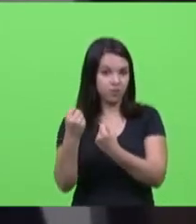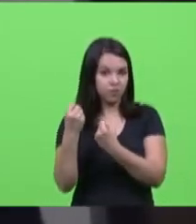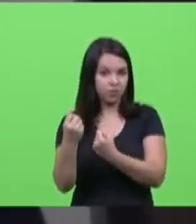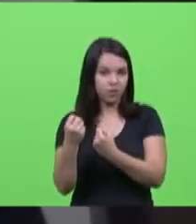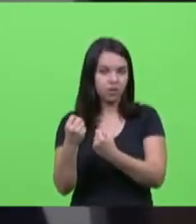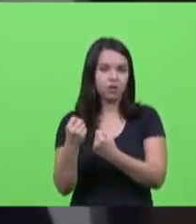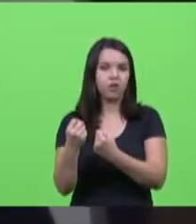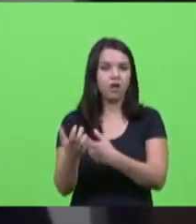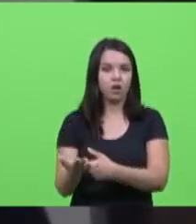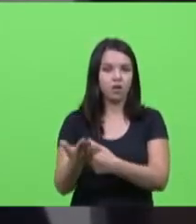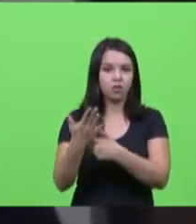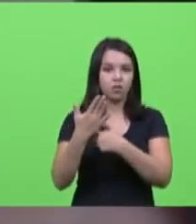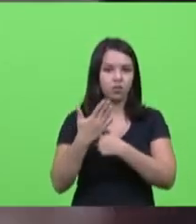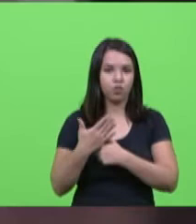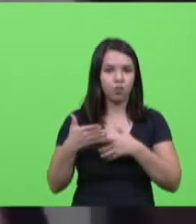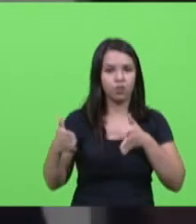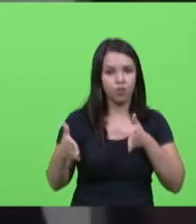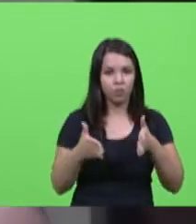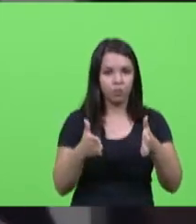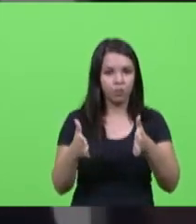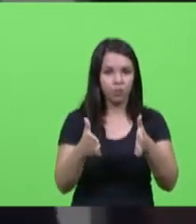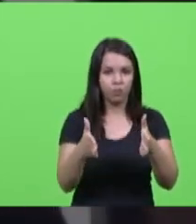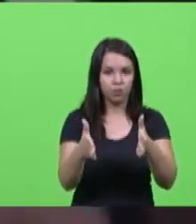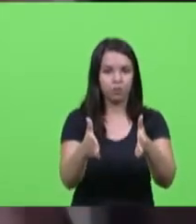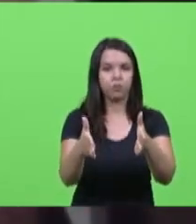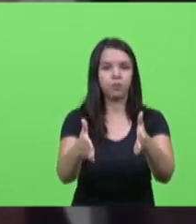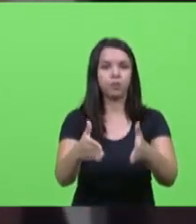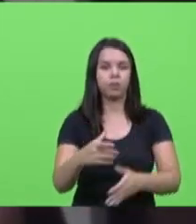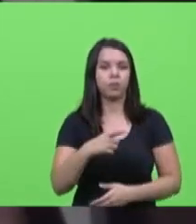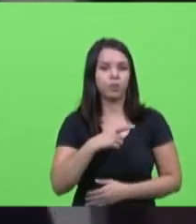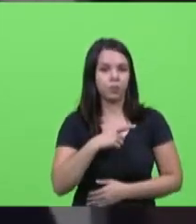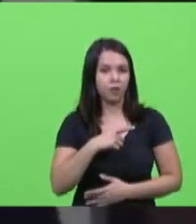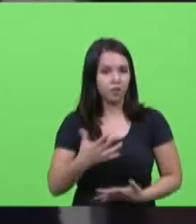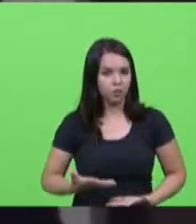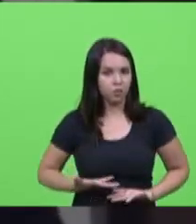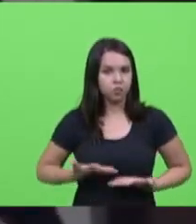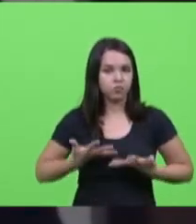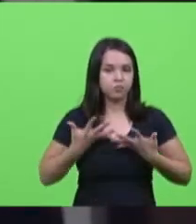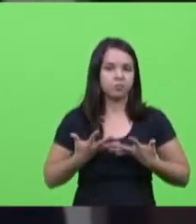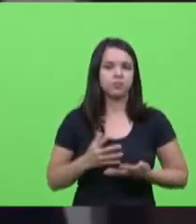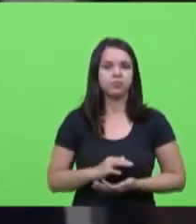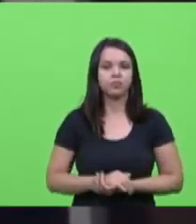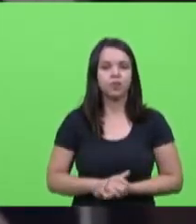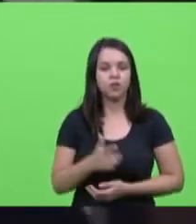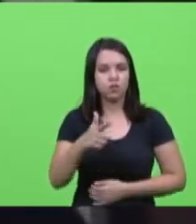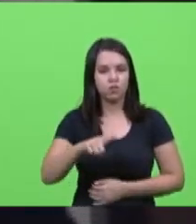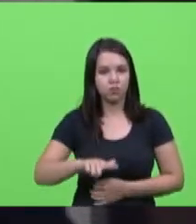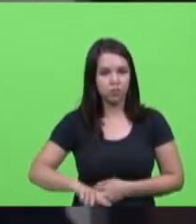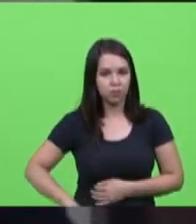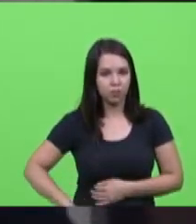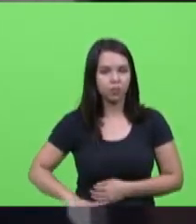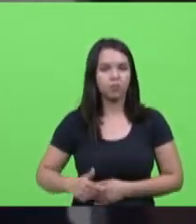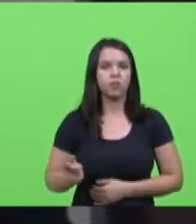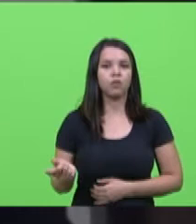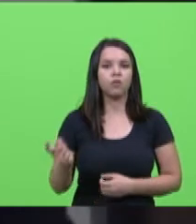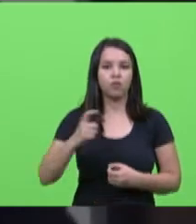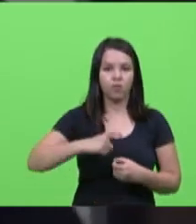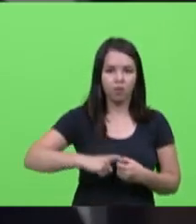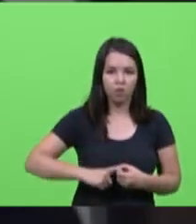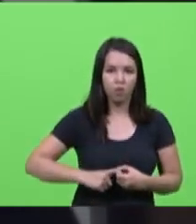que nos orienta, que nos estimula, que nos movimenta. Novamente, venho aqui trazer a minha